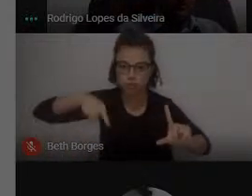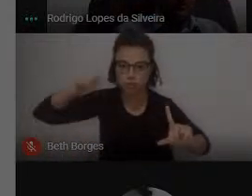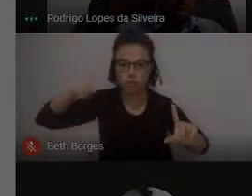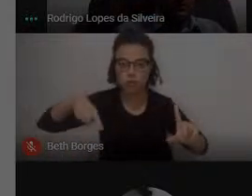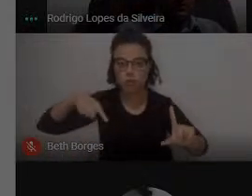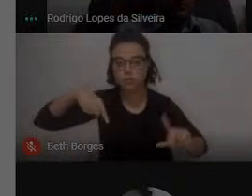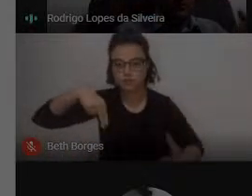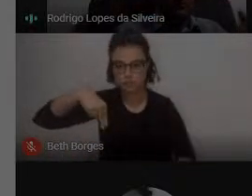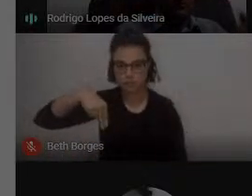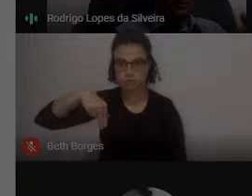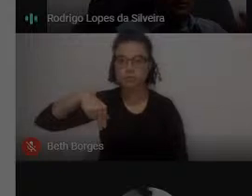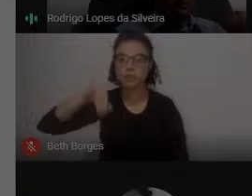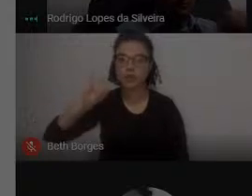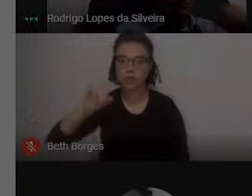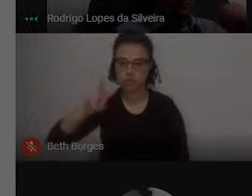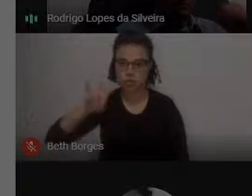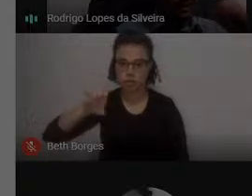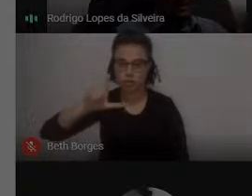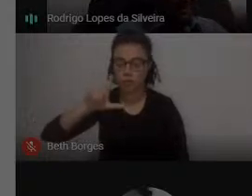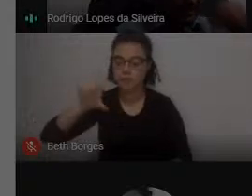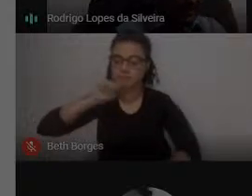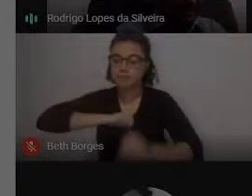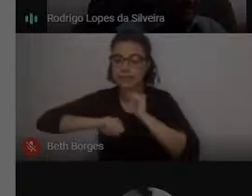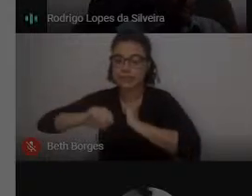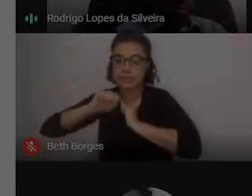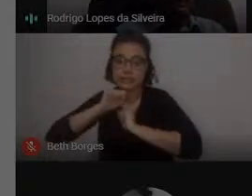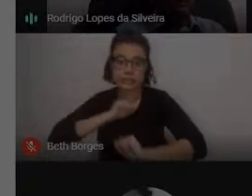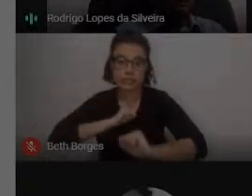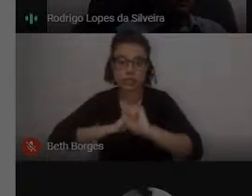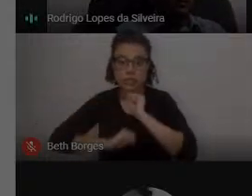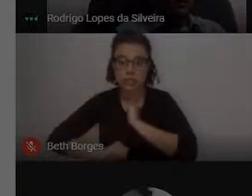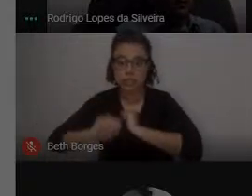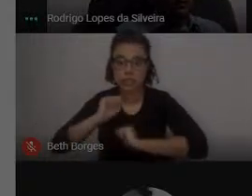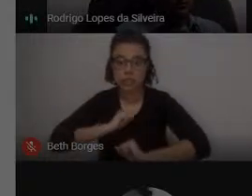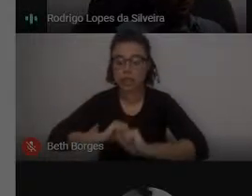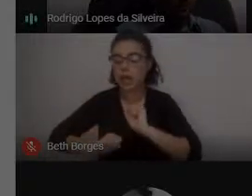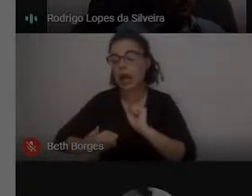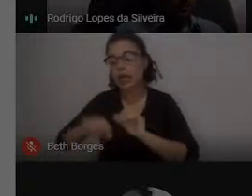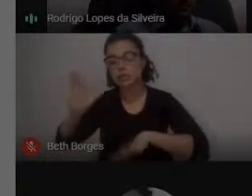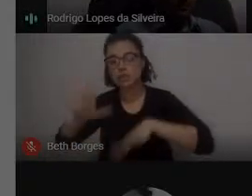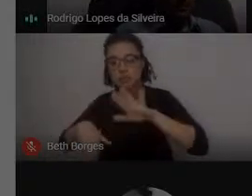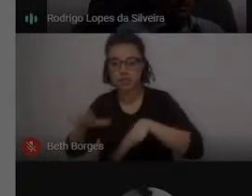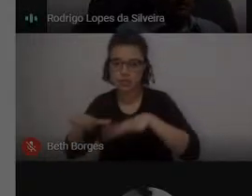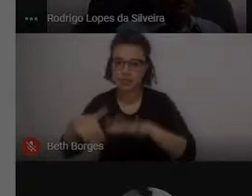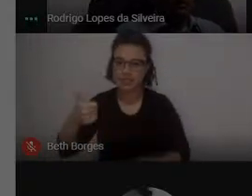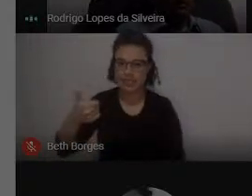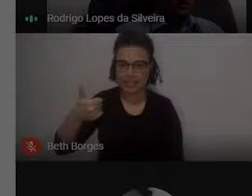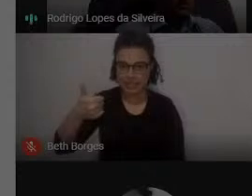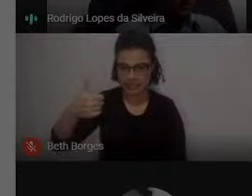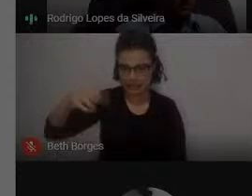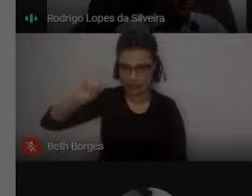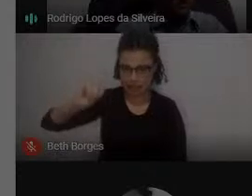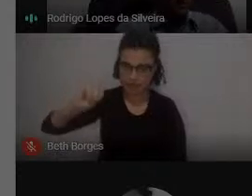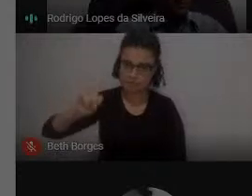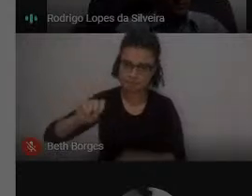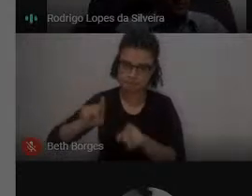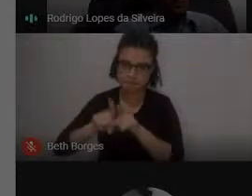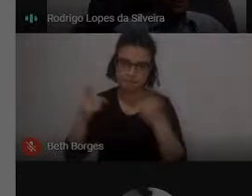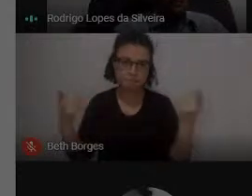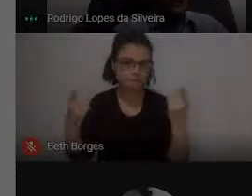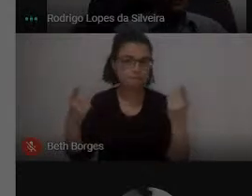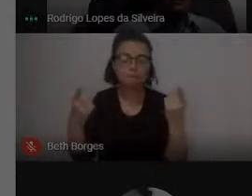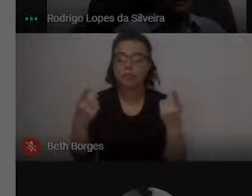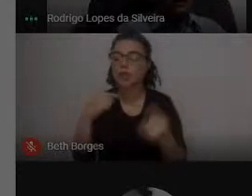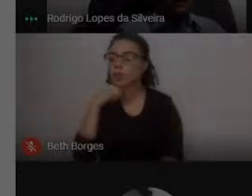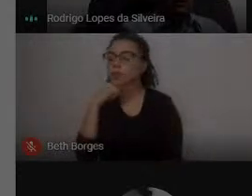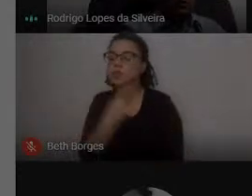está, muitas vezes pode estar em 10 e ela não está sabendo como se referenciar, porque vai muito do referencial da